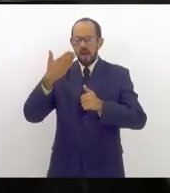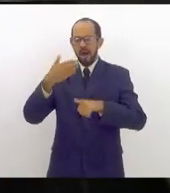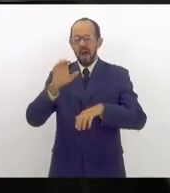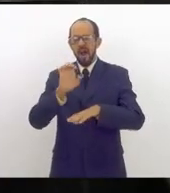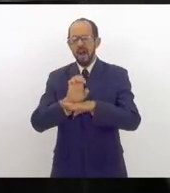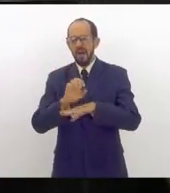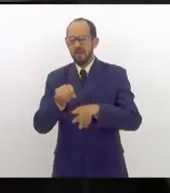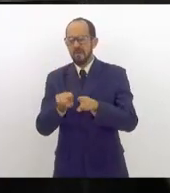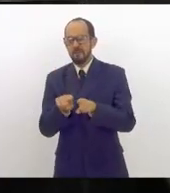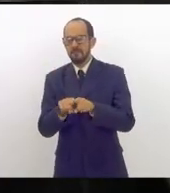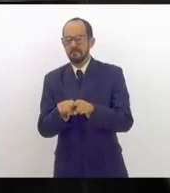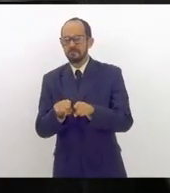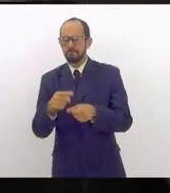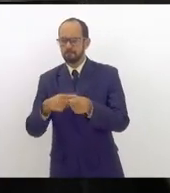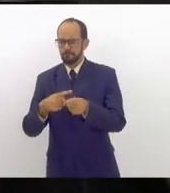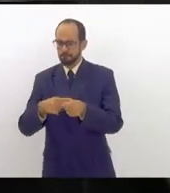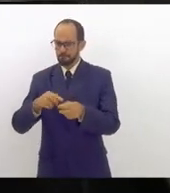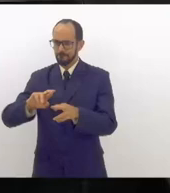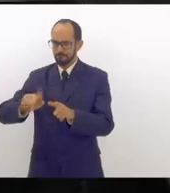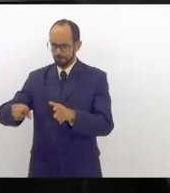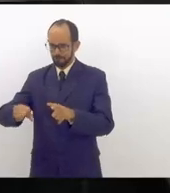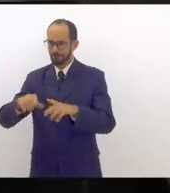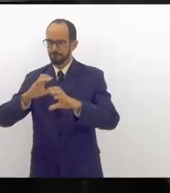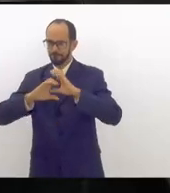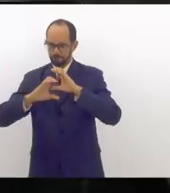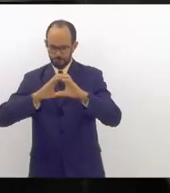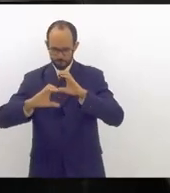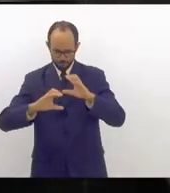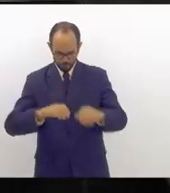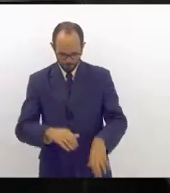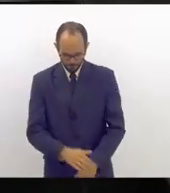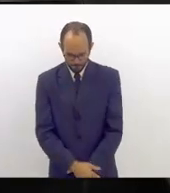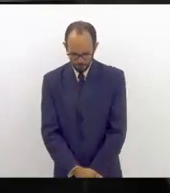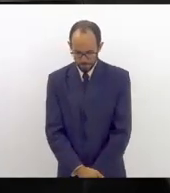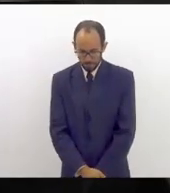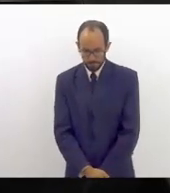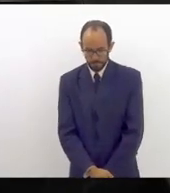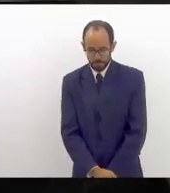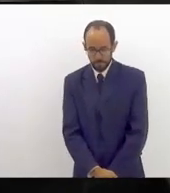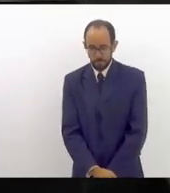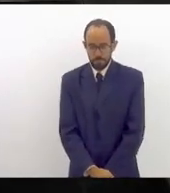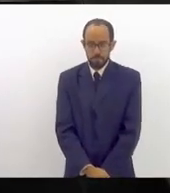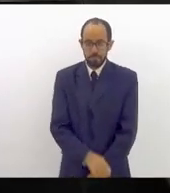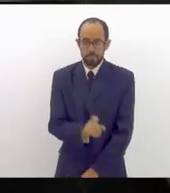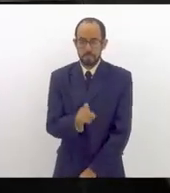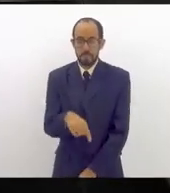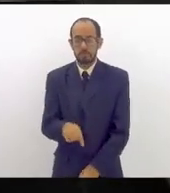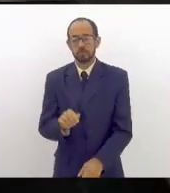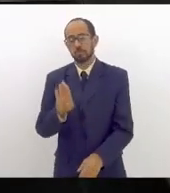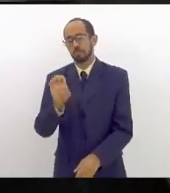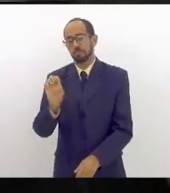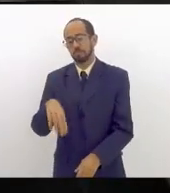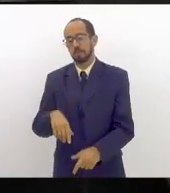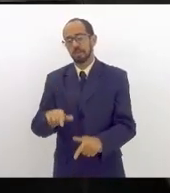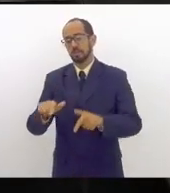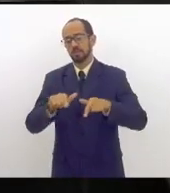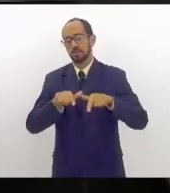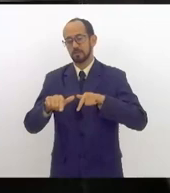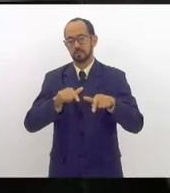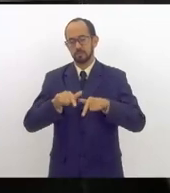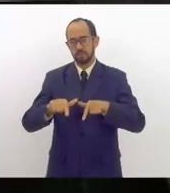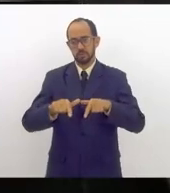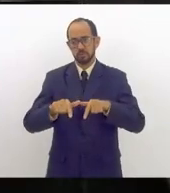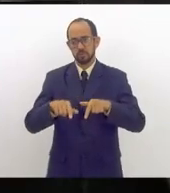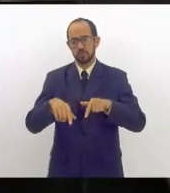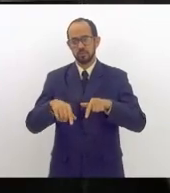intermunicipal e de comunicação, ou seja, o ICMS, que incide sobre bens e serviços definidos